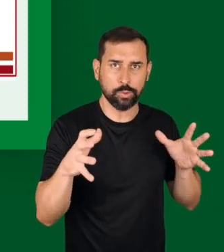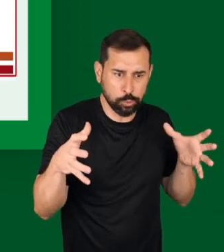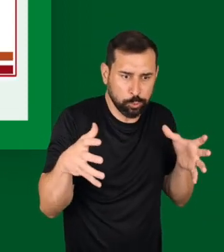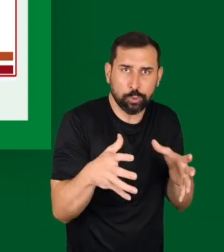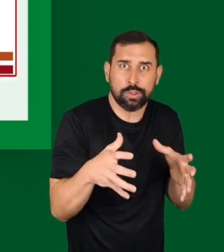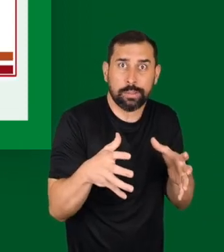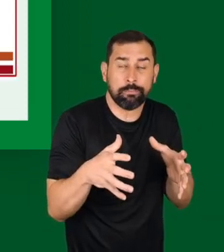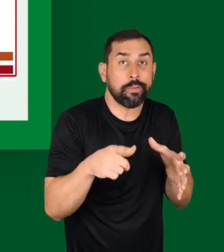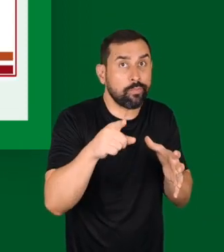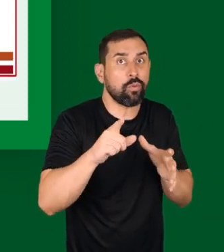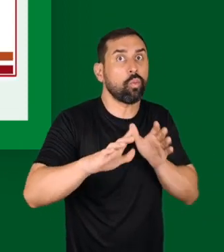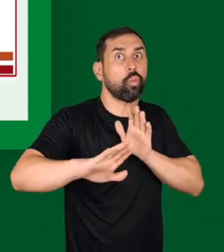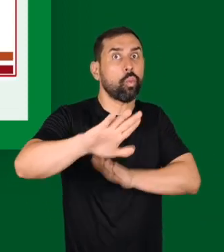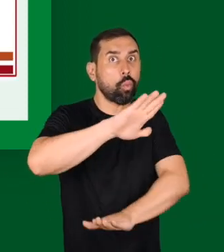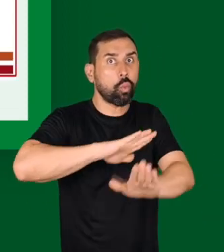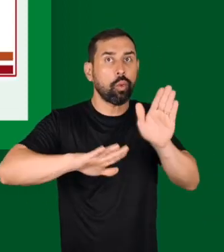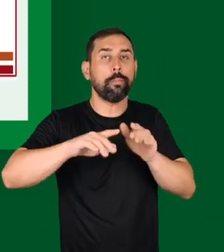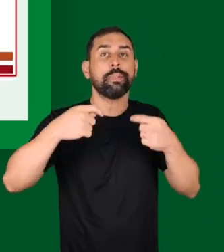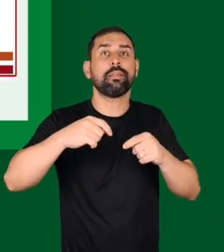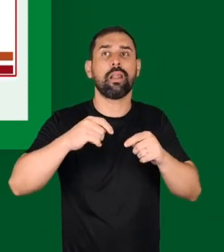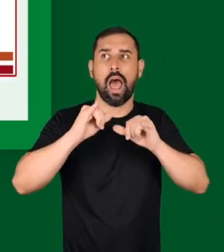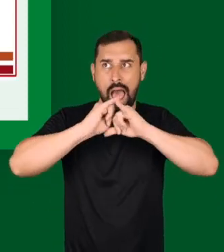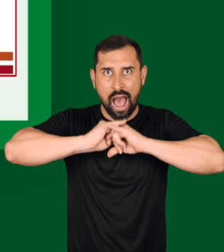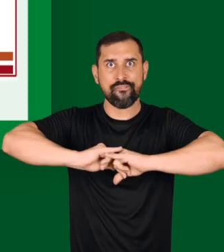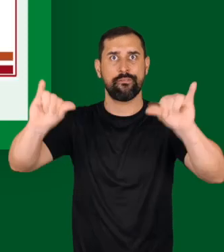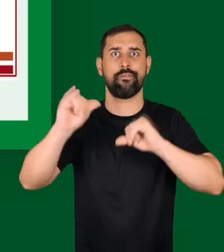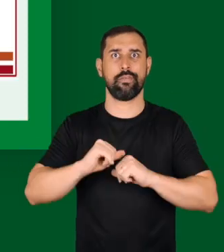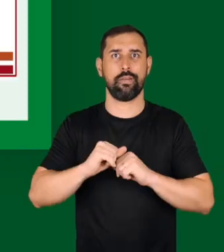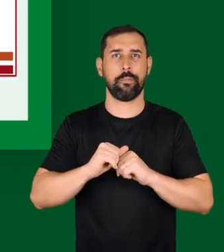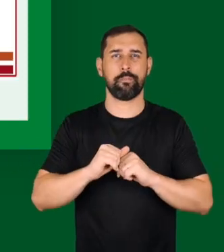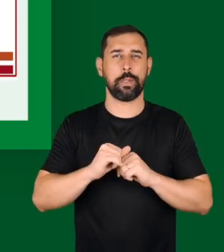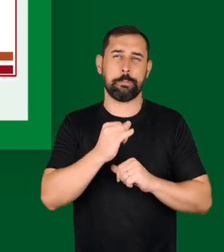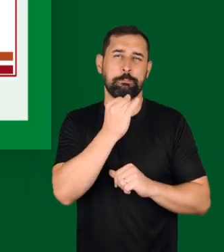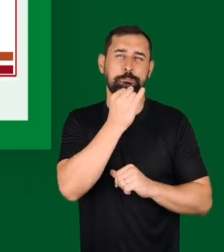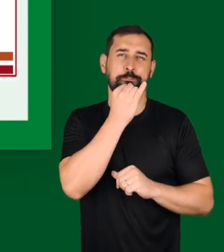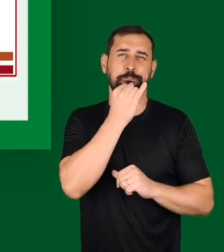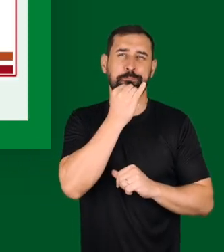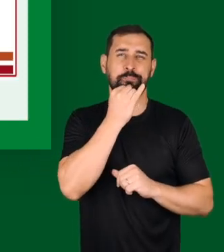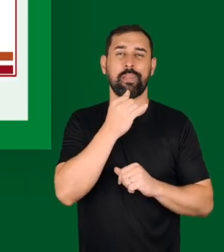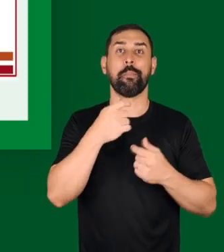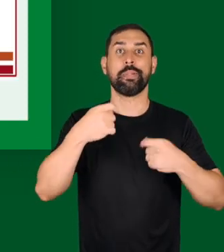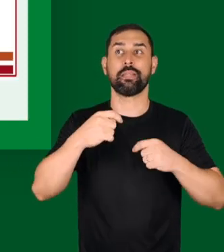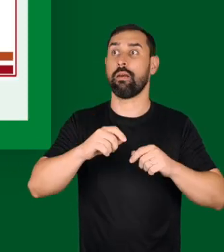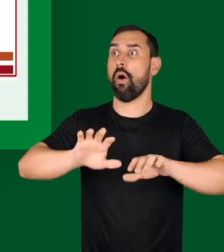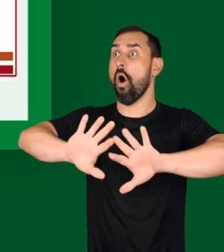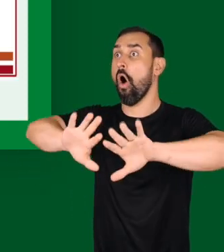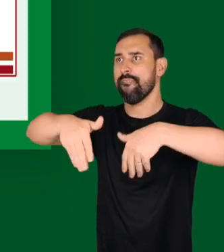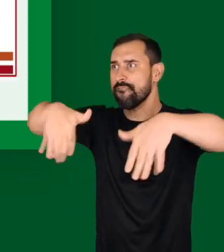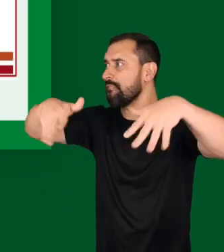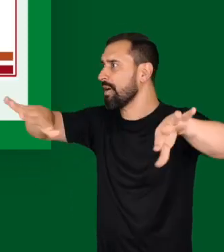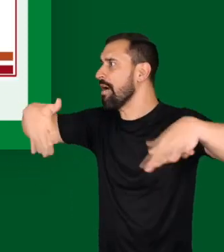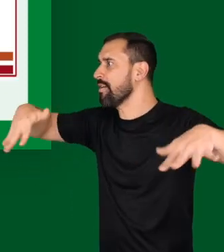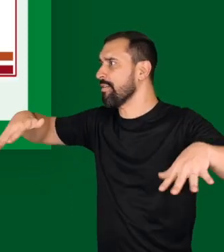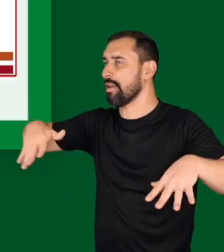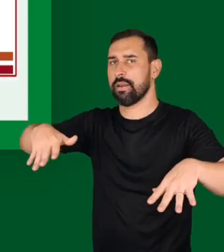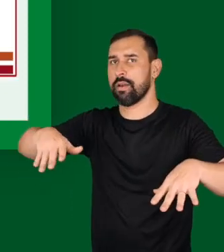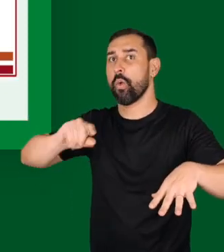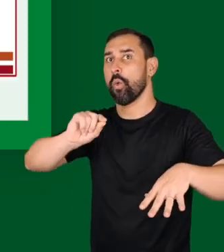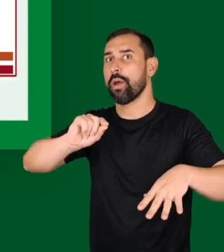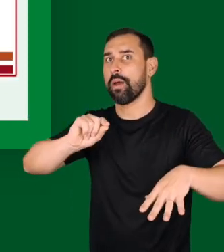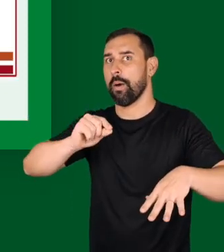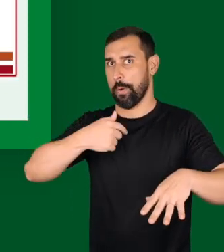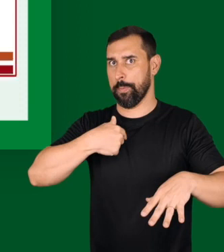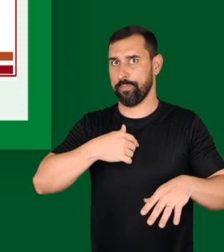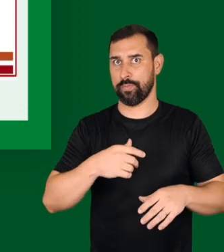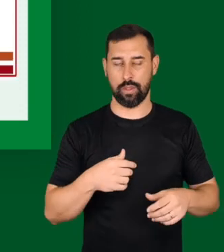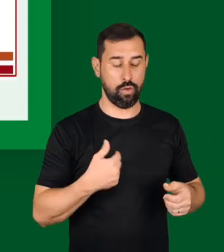muita gente próximo do paciente. Então é importante que você fale o que a gente fala em pediatria, no pause, a gente fala da canção do